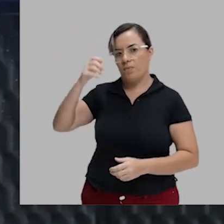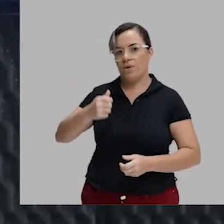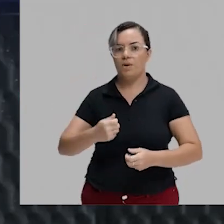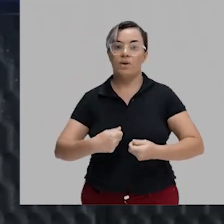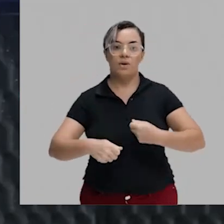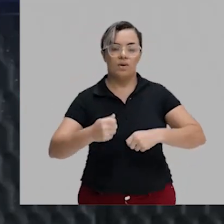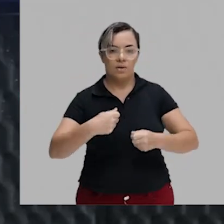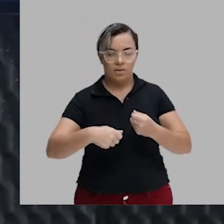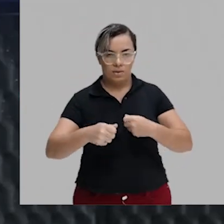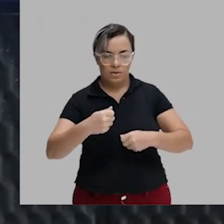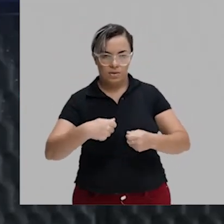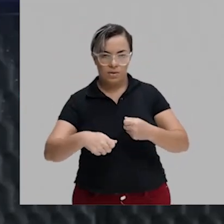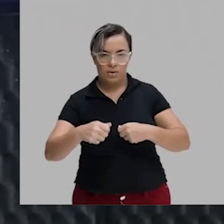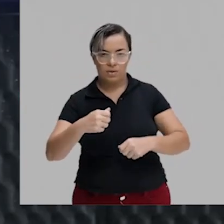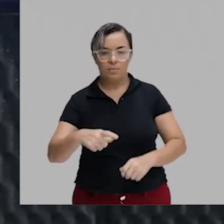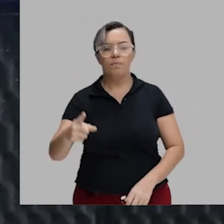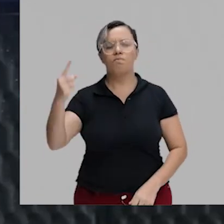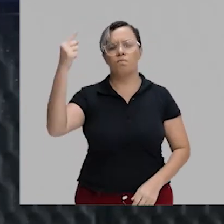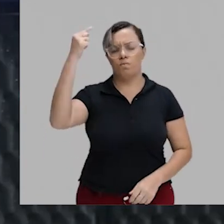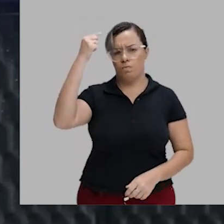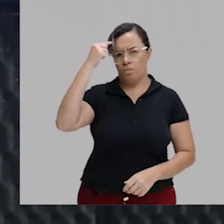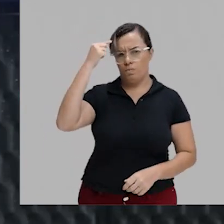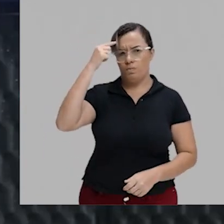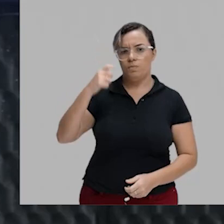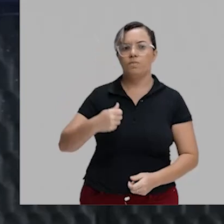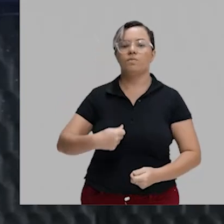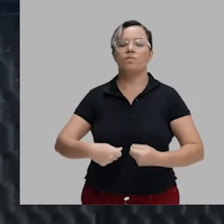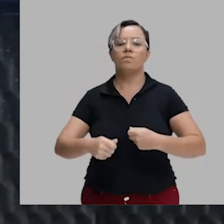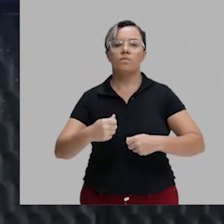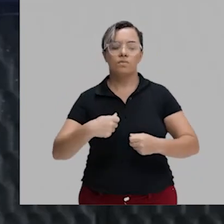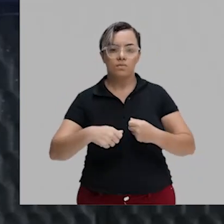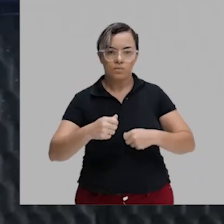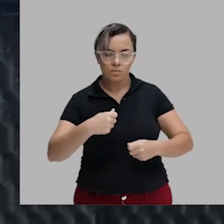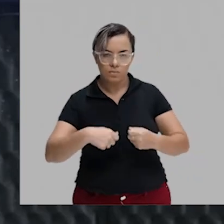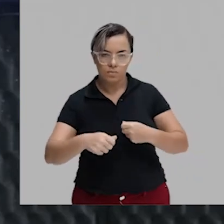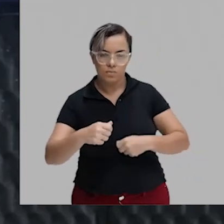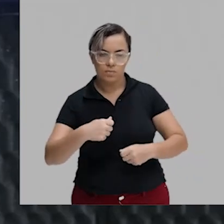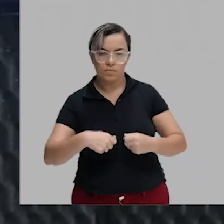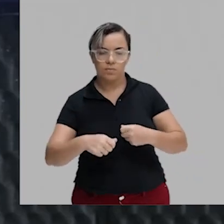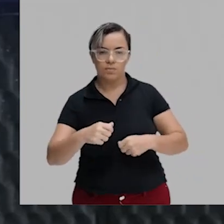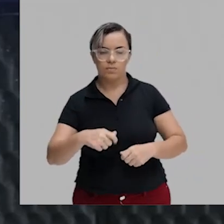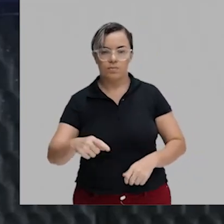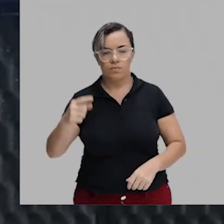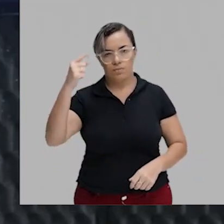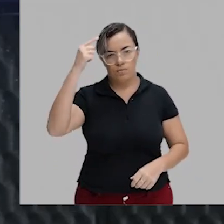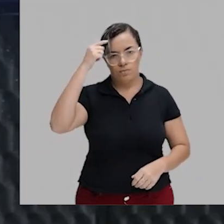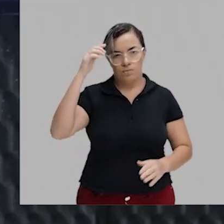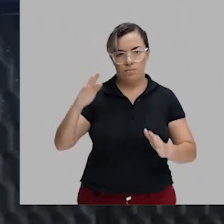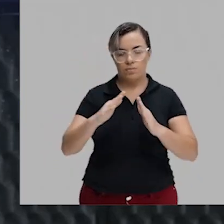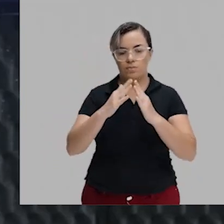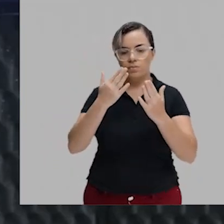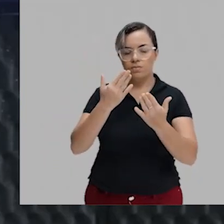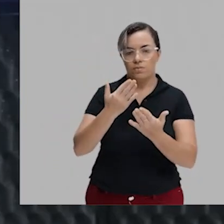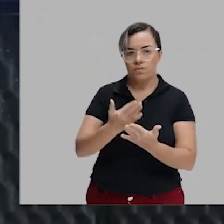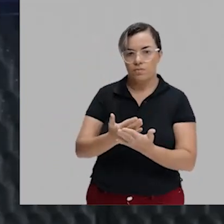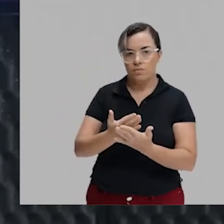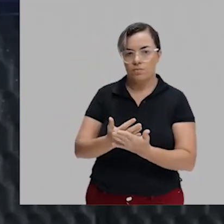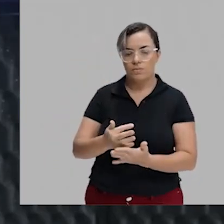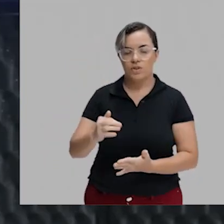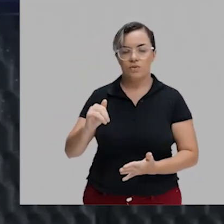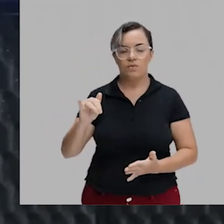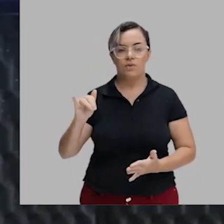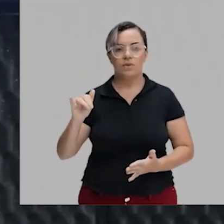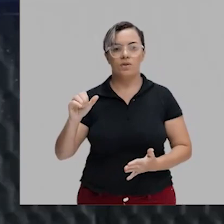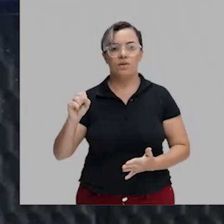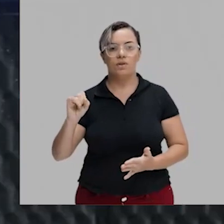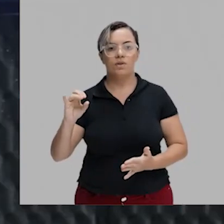econômicos, ou seja, pensadores econômicos, como os pensadores da escola fisiocrática